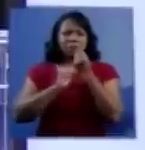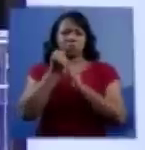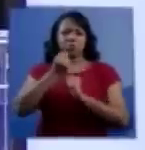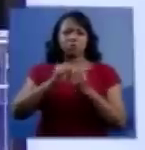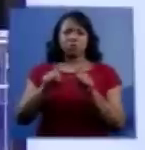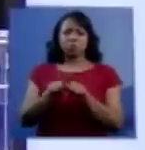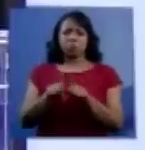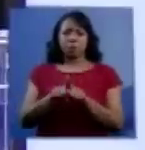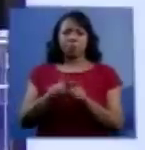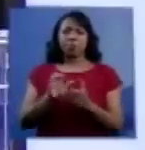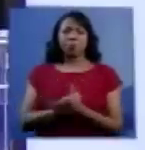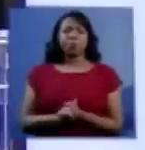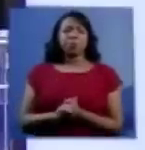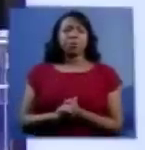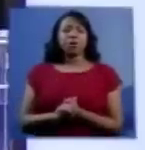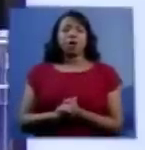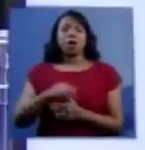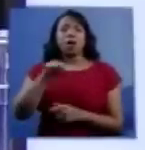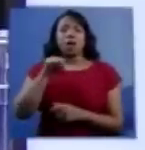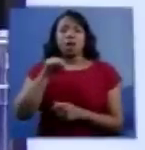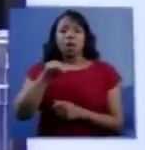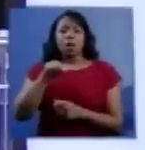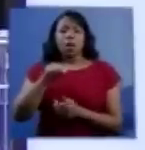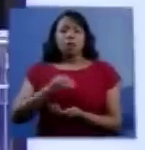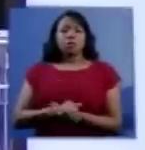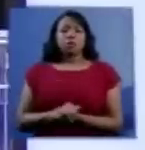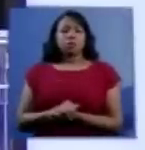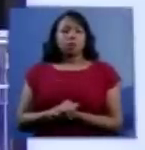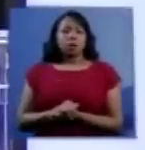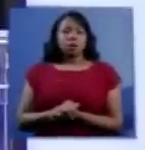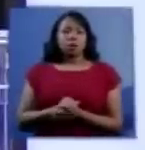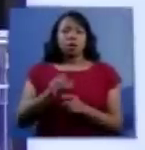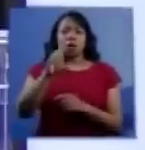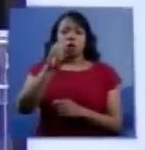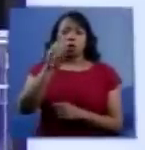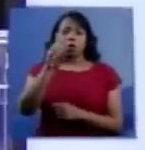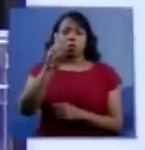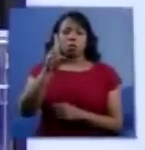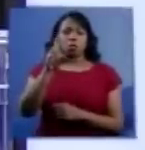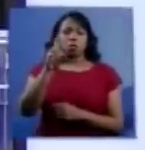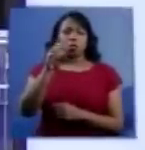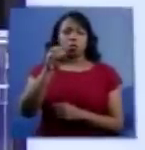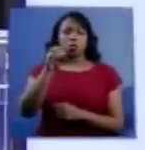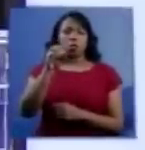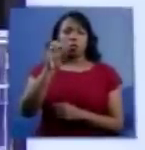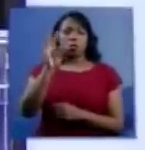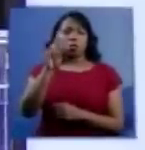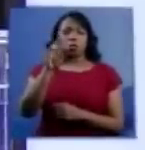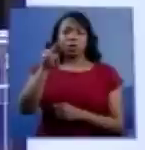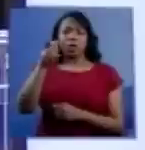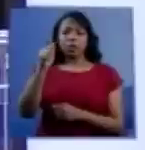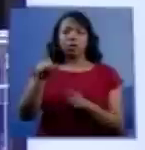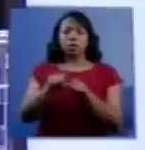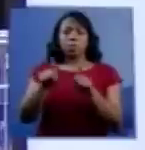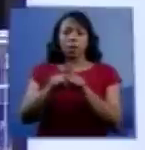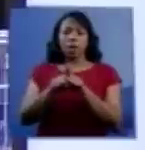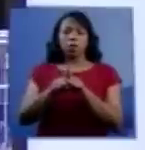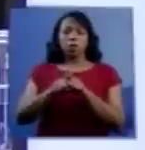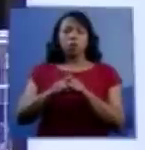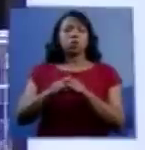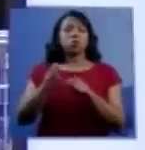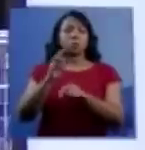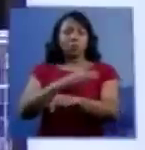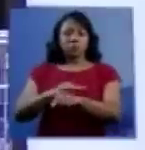agonizante esta Doutrina do magistério da Igreja Católica